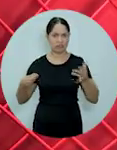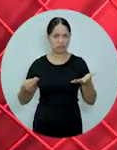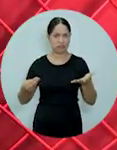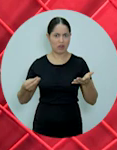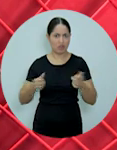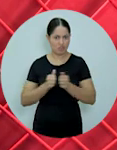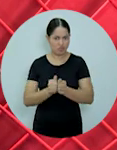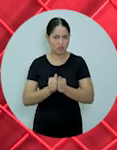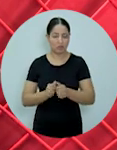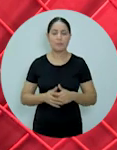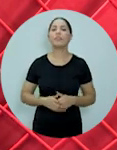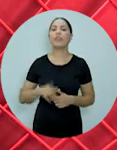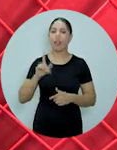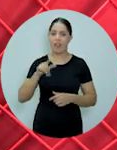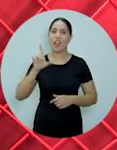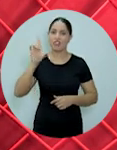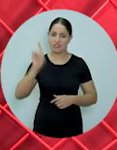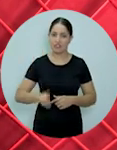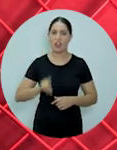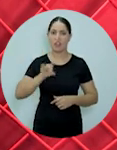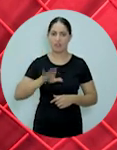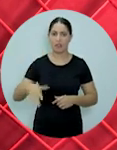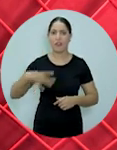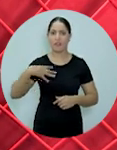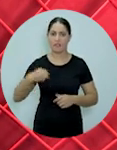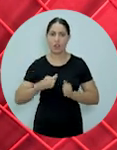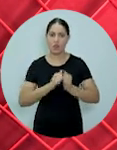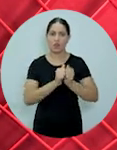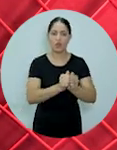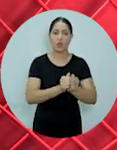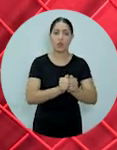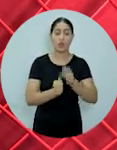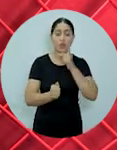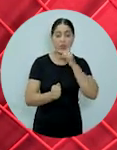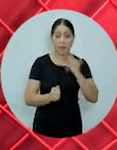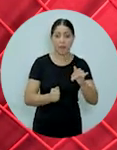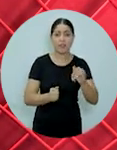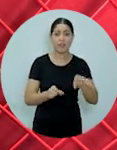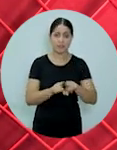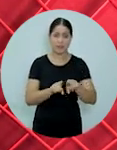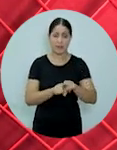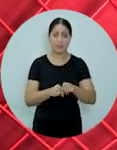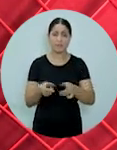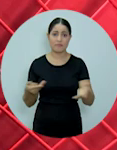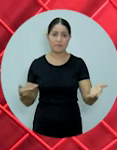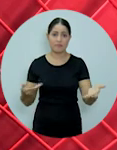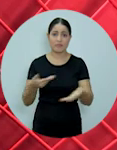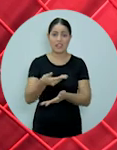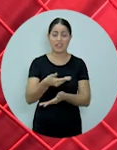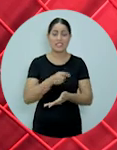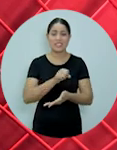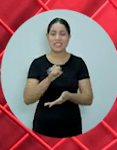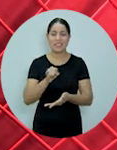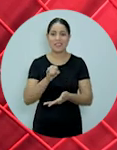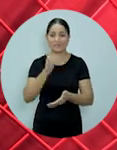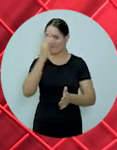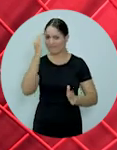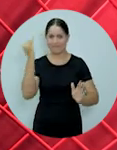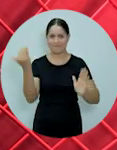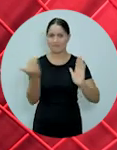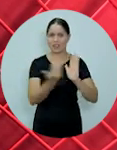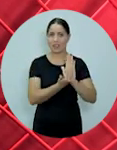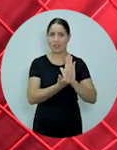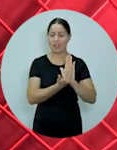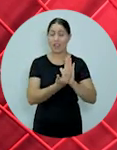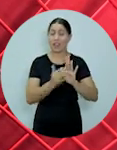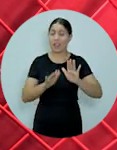filho. É um direito do filho conviver com seu pai e o pai para com seu filho. Se isso não é